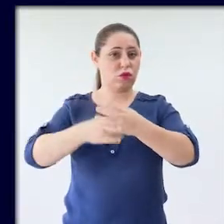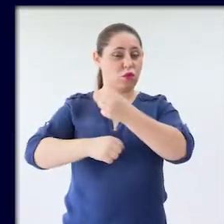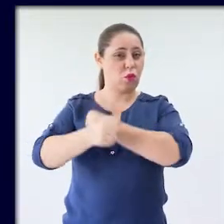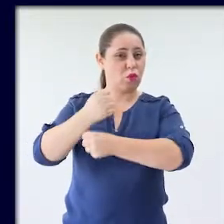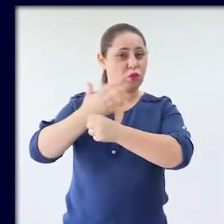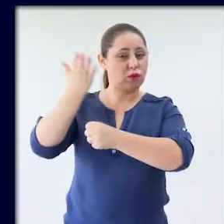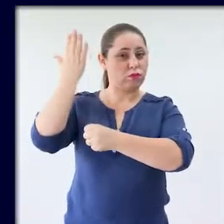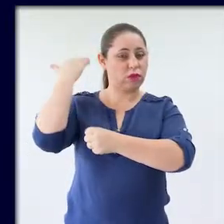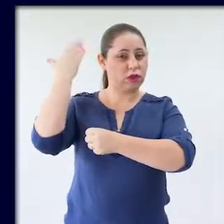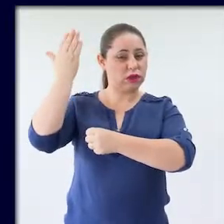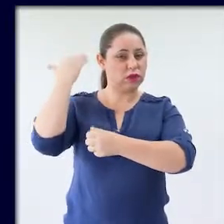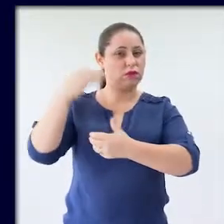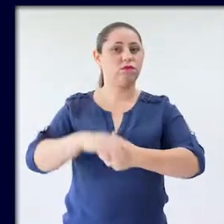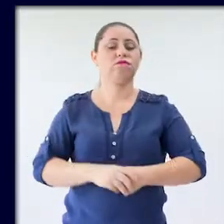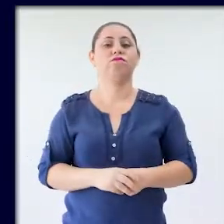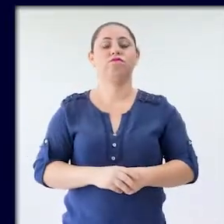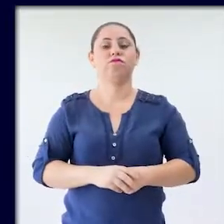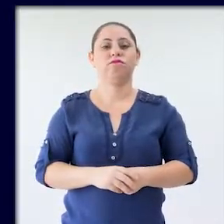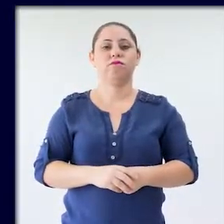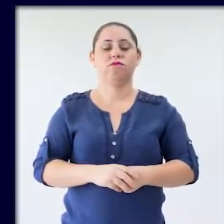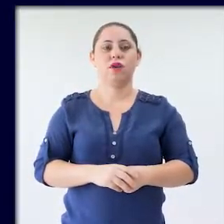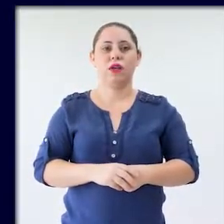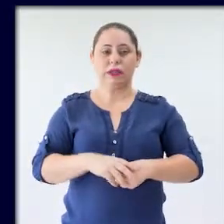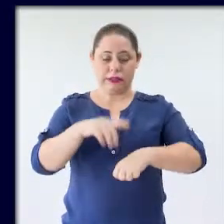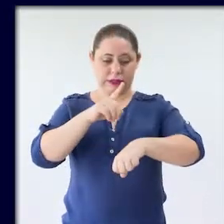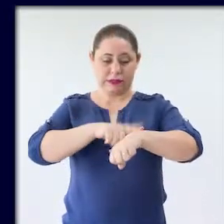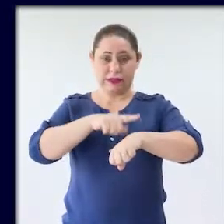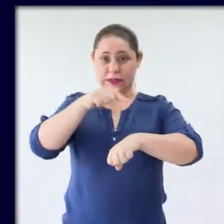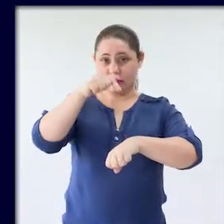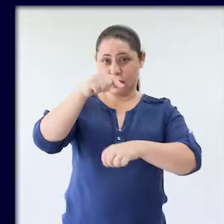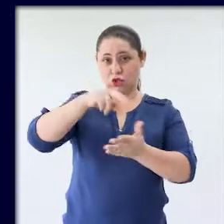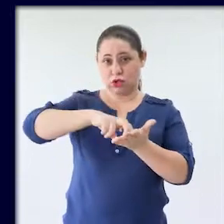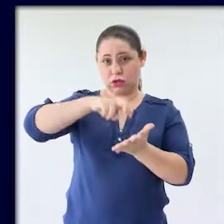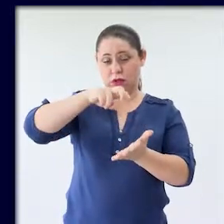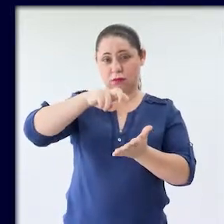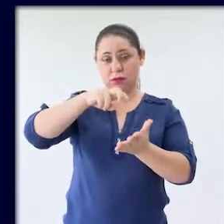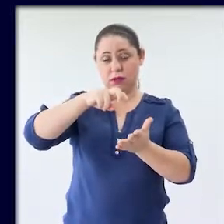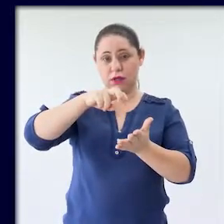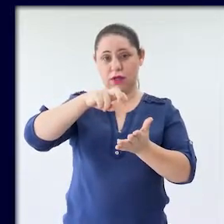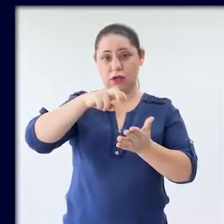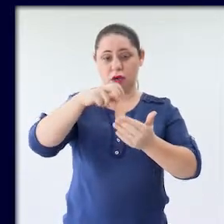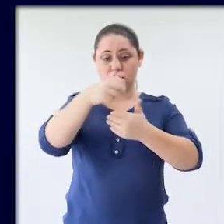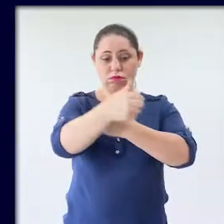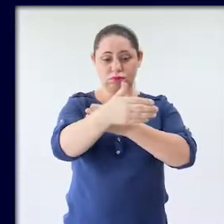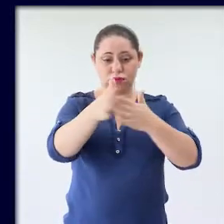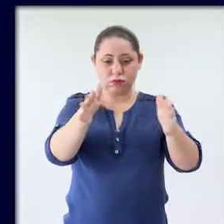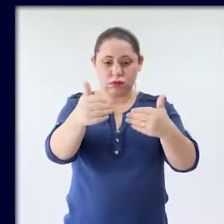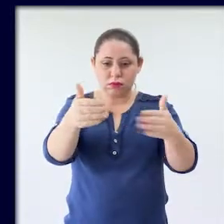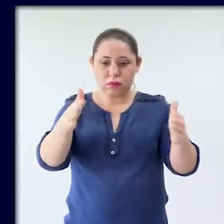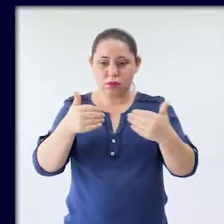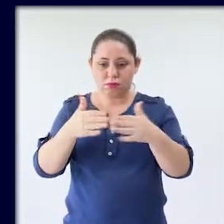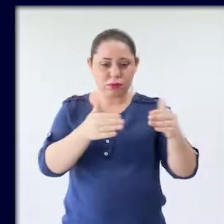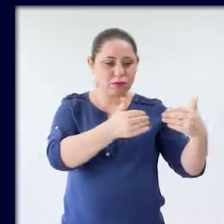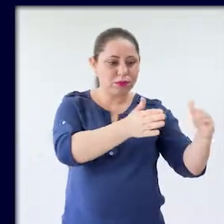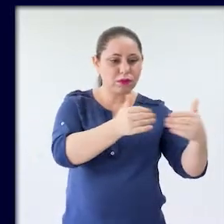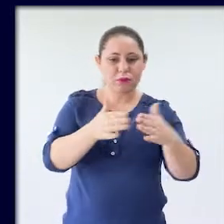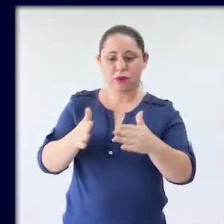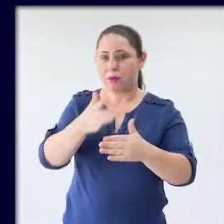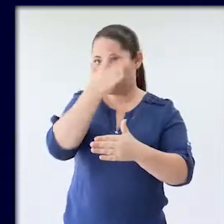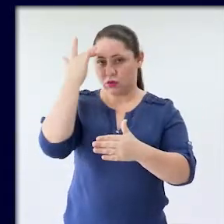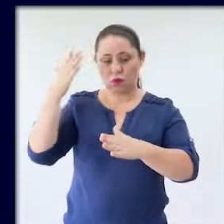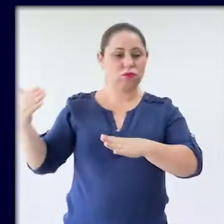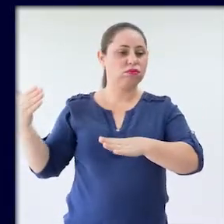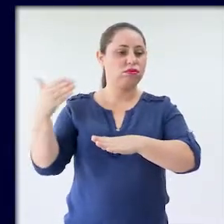eleições, nesta em específico, a partir das 7 horas da manhã, as sessões já estarão abertas e o eleitor